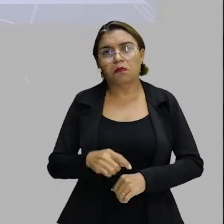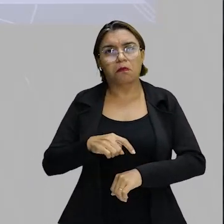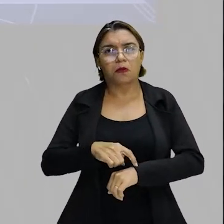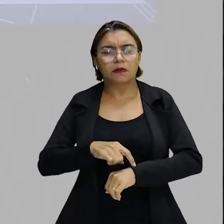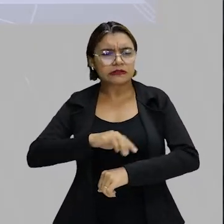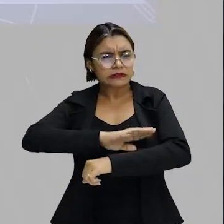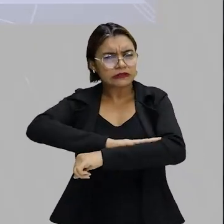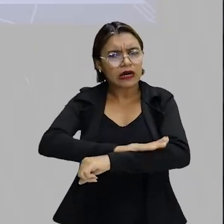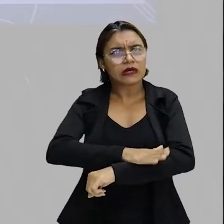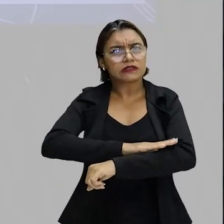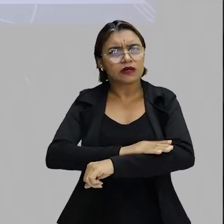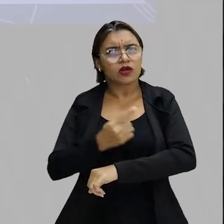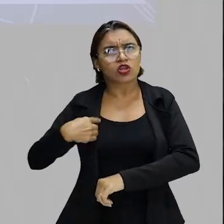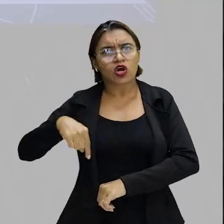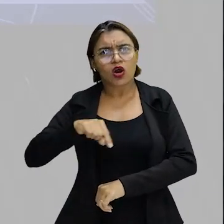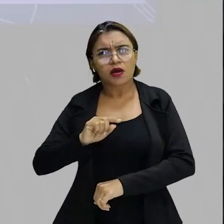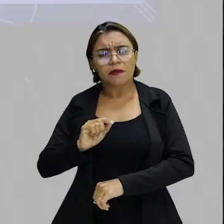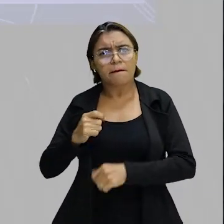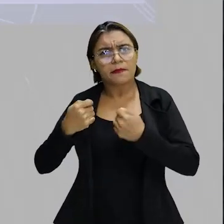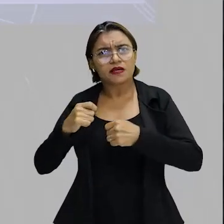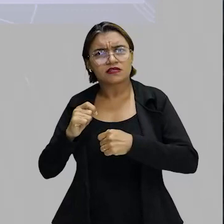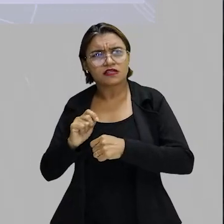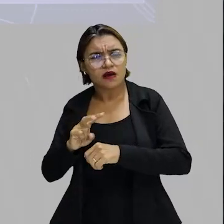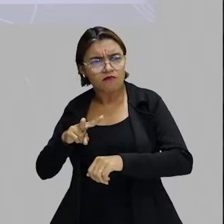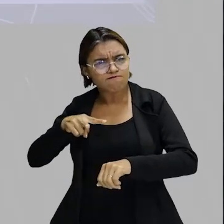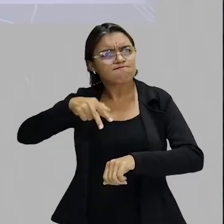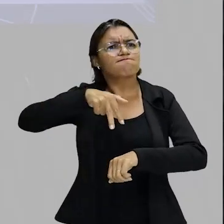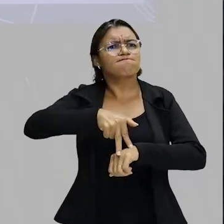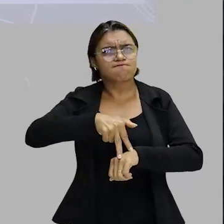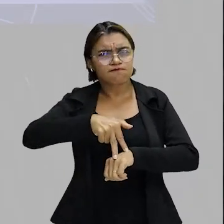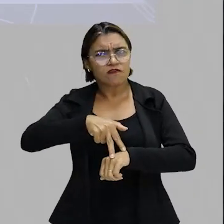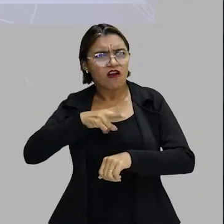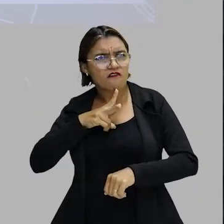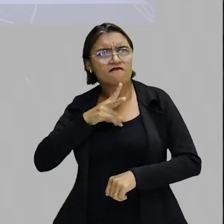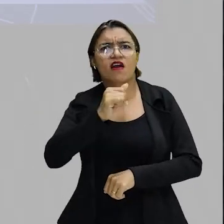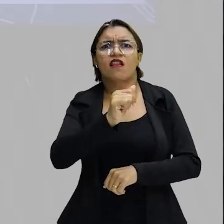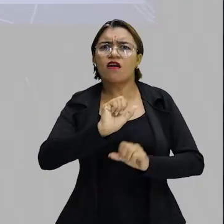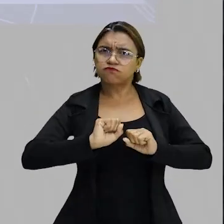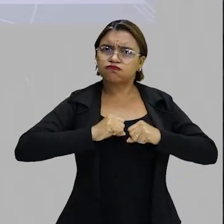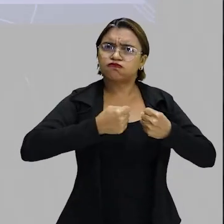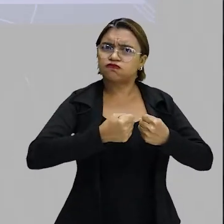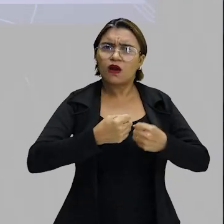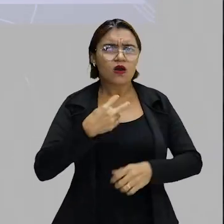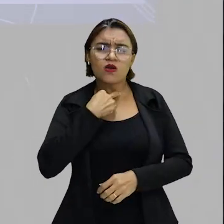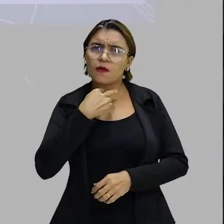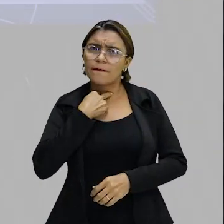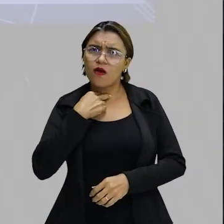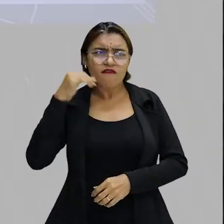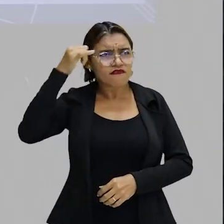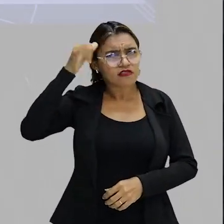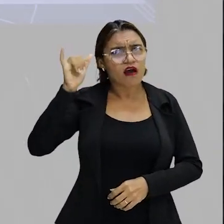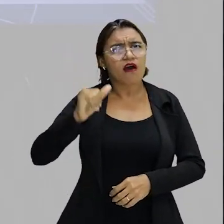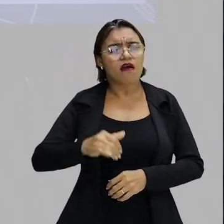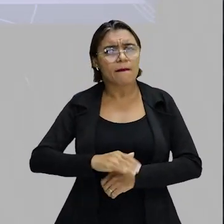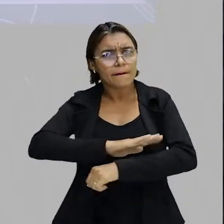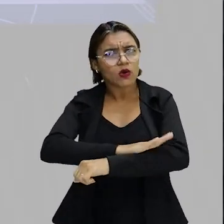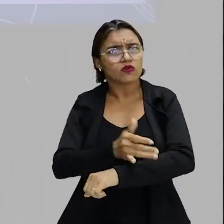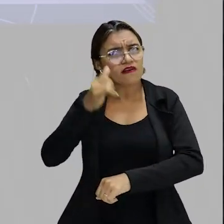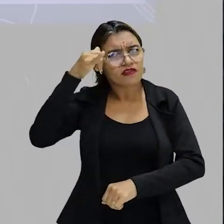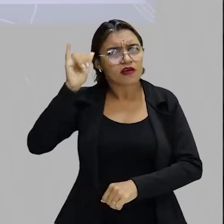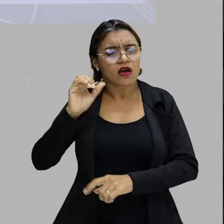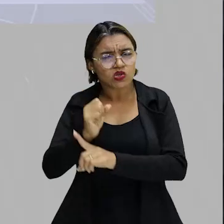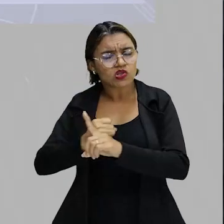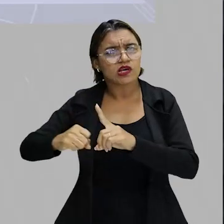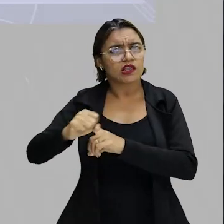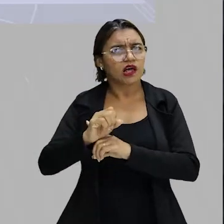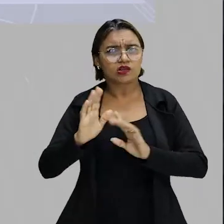de racismo, nós temos que nos posicionar, nós temos que tomar partido. Isso não pode mais acontecer na nossa sociedade. Uma pessoa